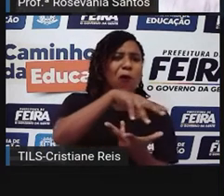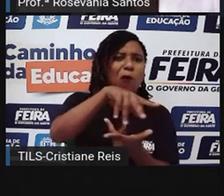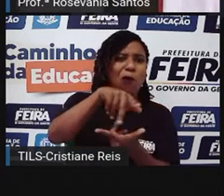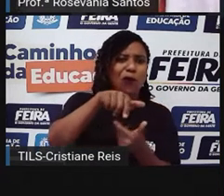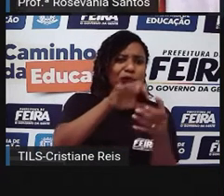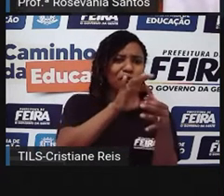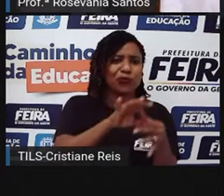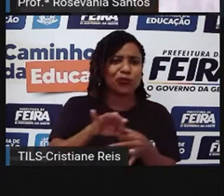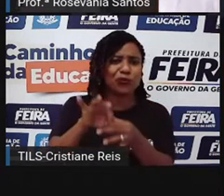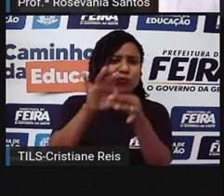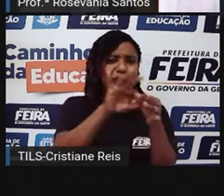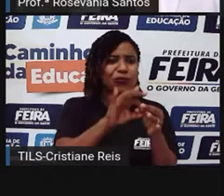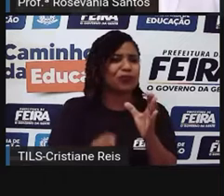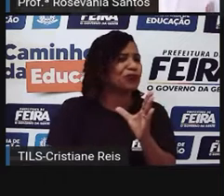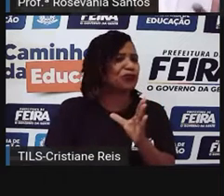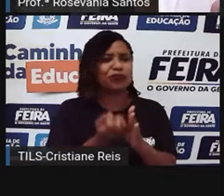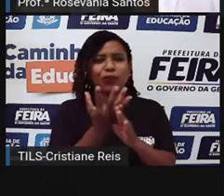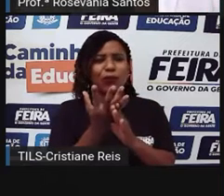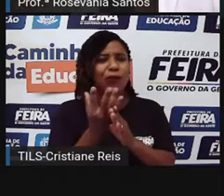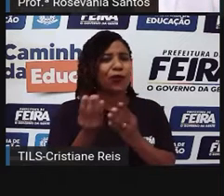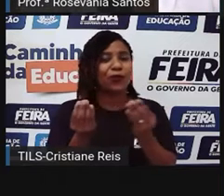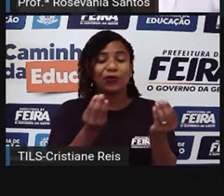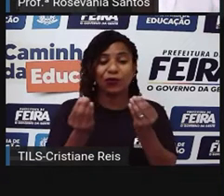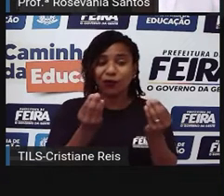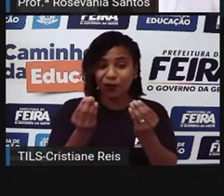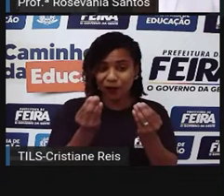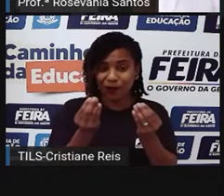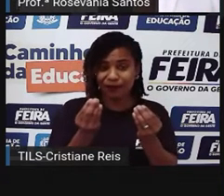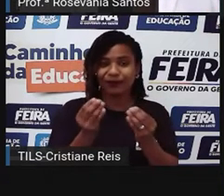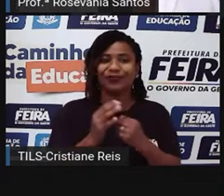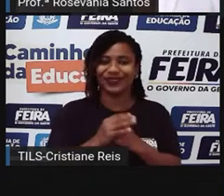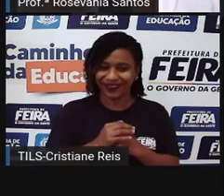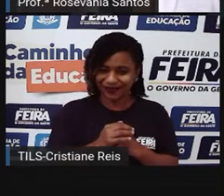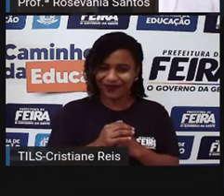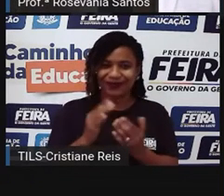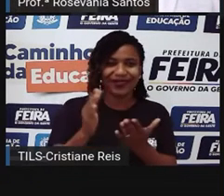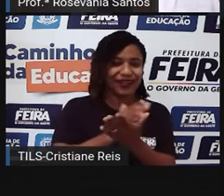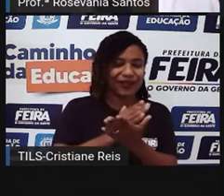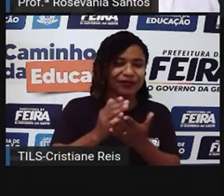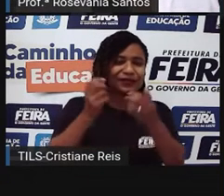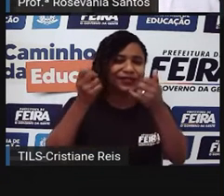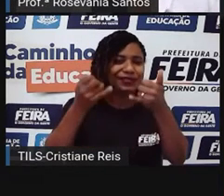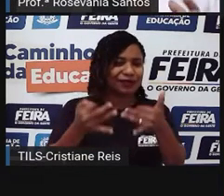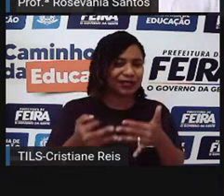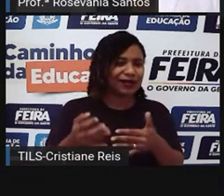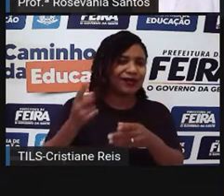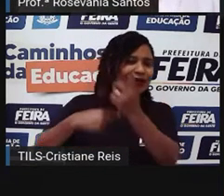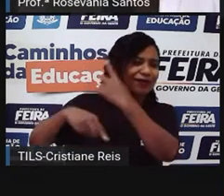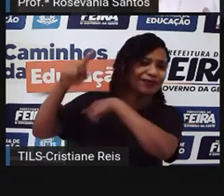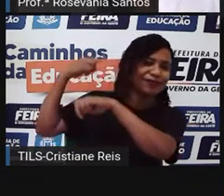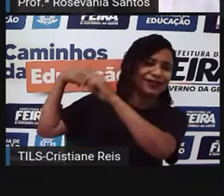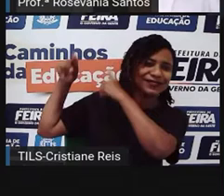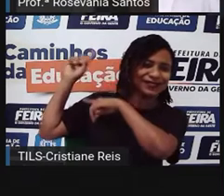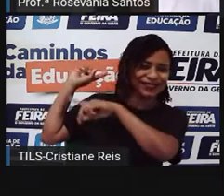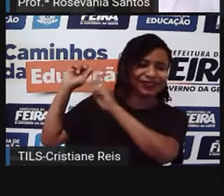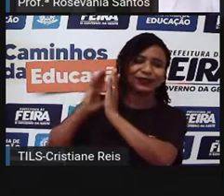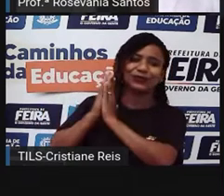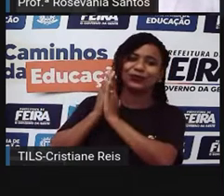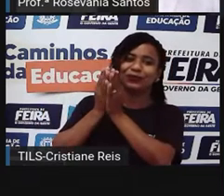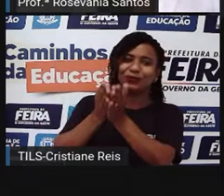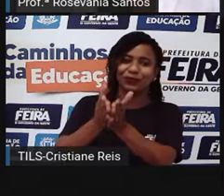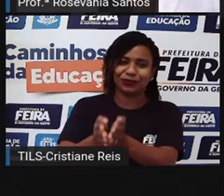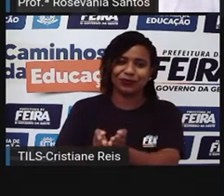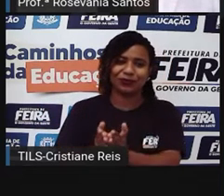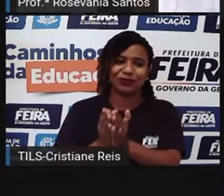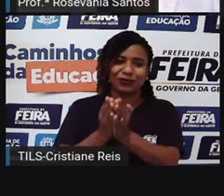foi lá no passado, com as grandes navegações, onde o homem atravessou o oceano, né? No